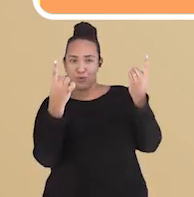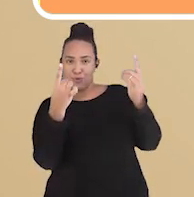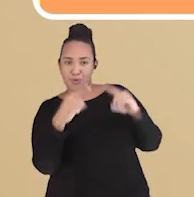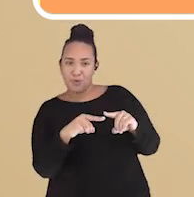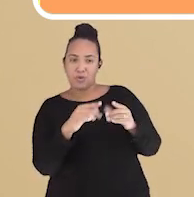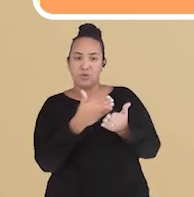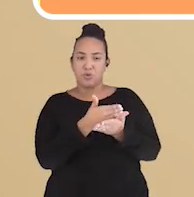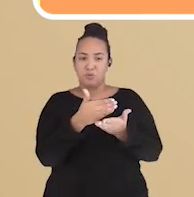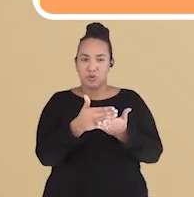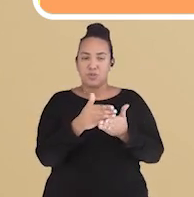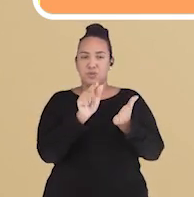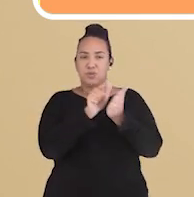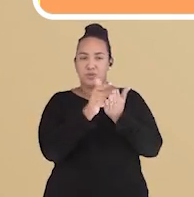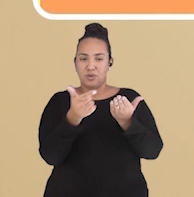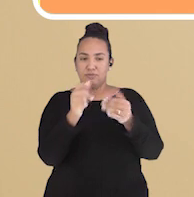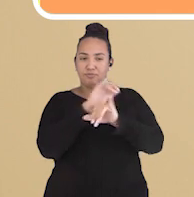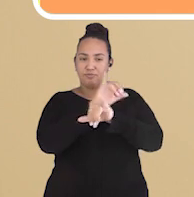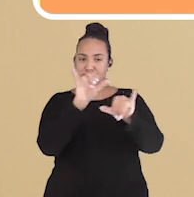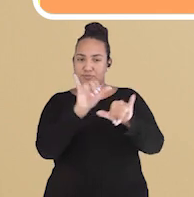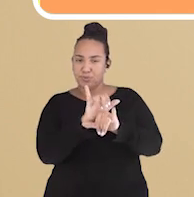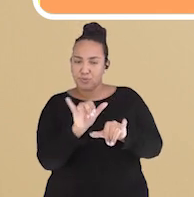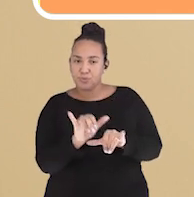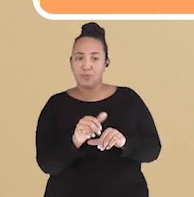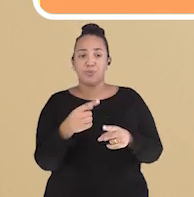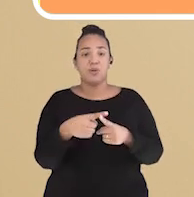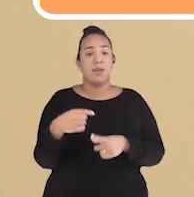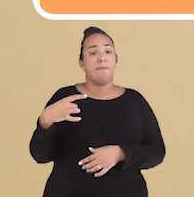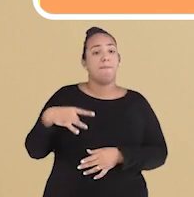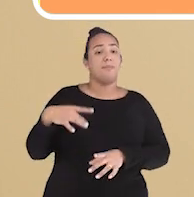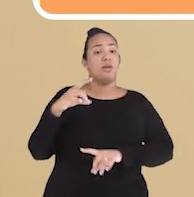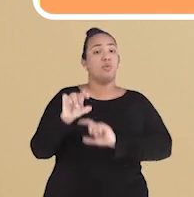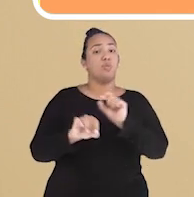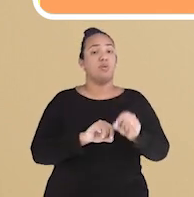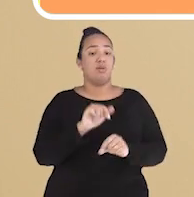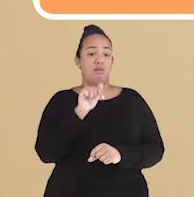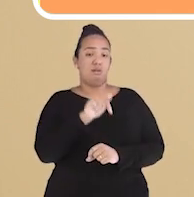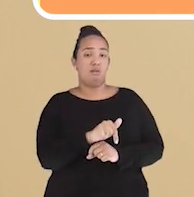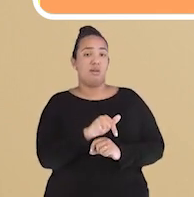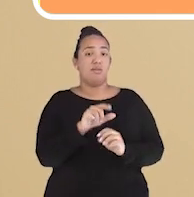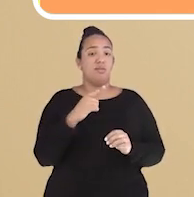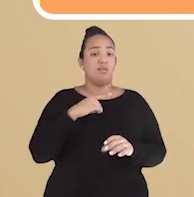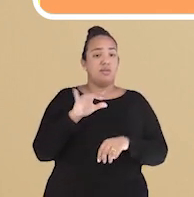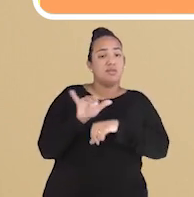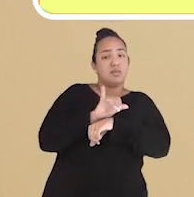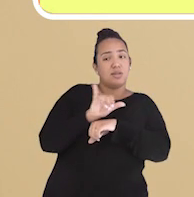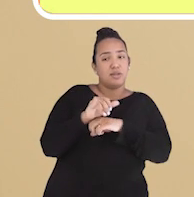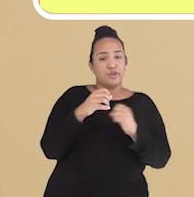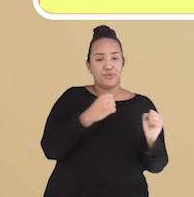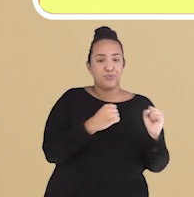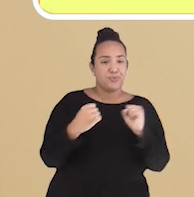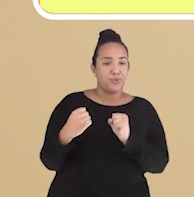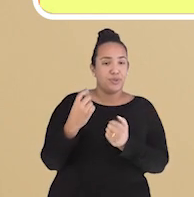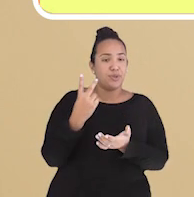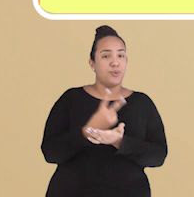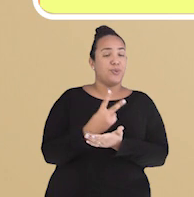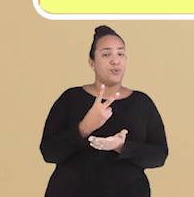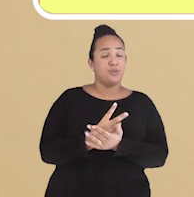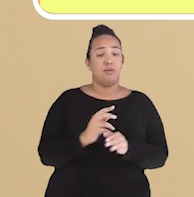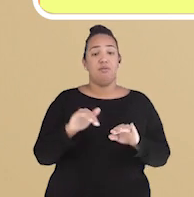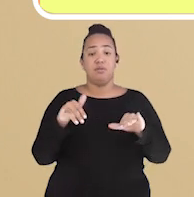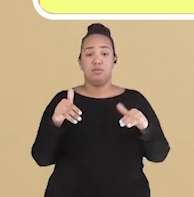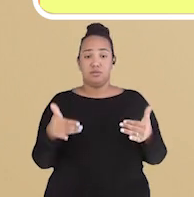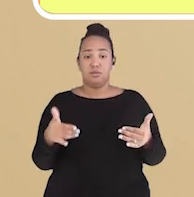meio de comunicação, temendo que ele realizasse alguma manobra política para permanecer no poder. Em resposta, surgiu